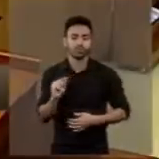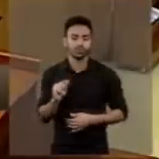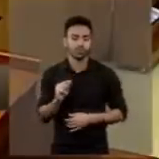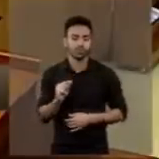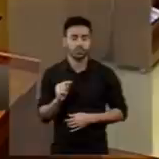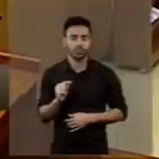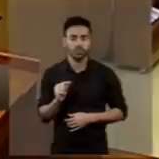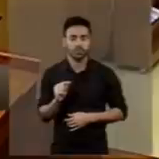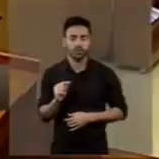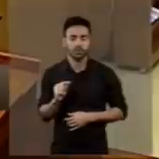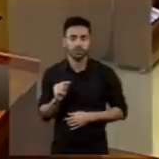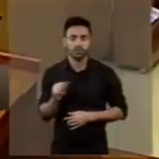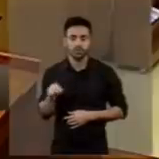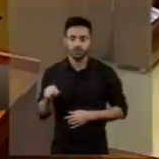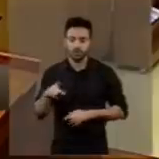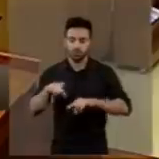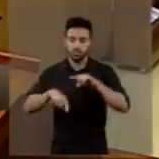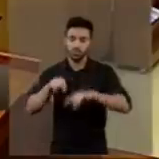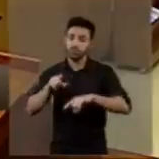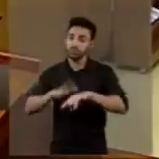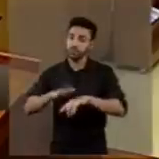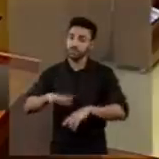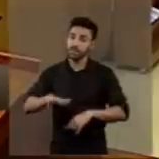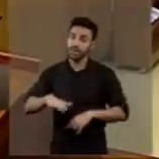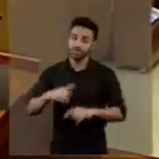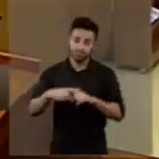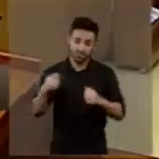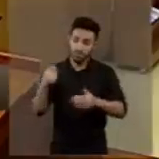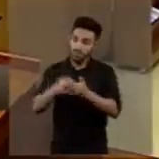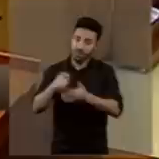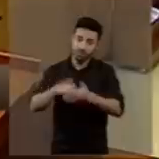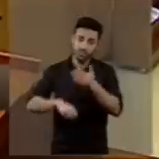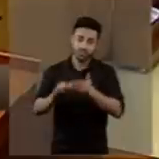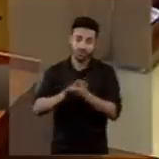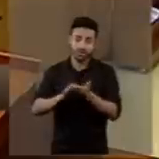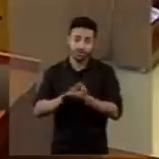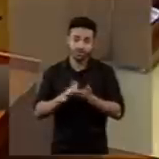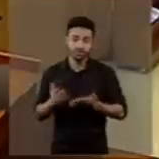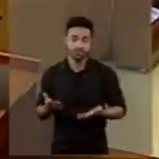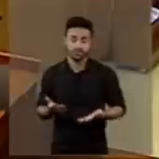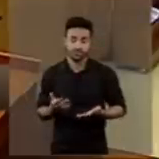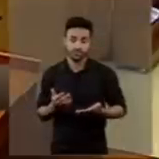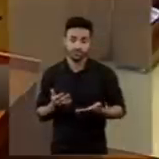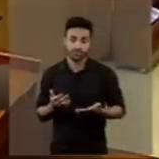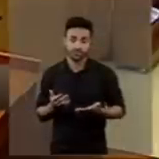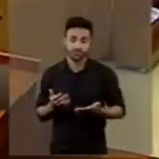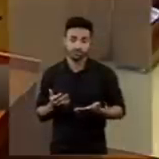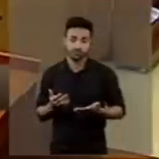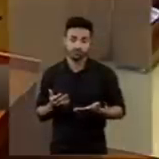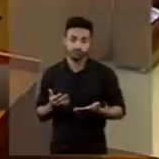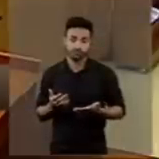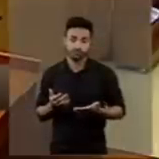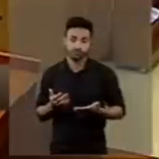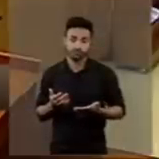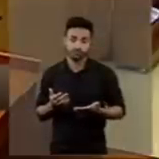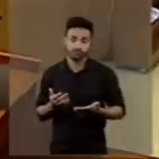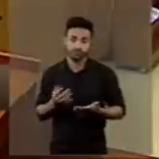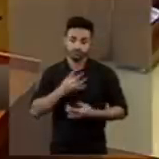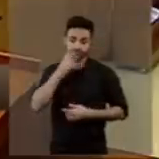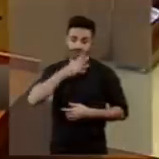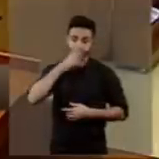seus produtos mais barato e acaba, a partir de uma atividade ilícita, que é a